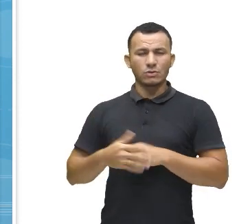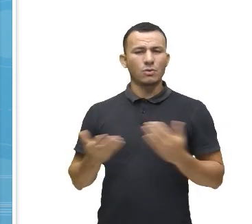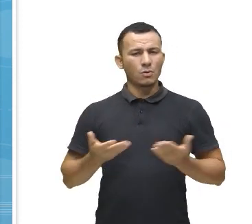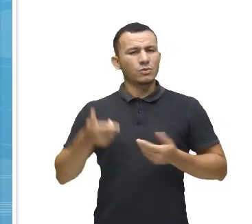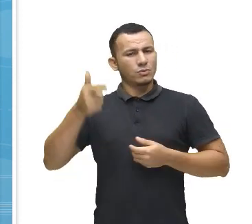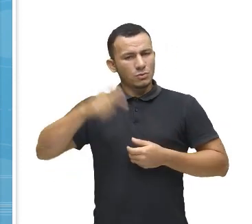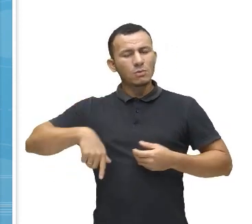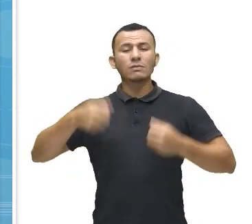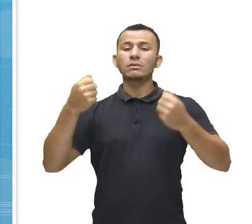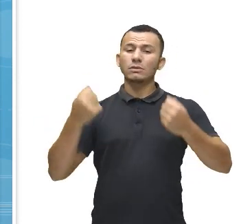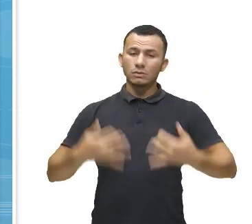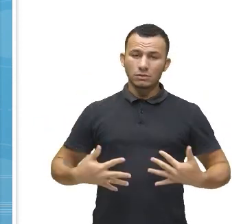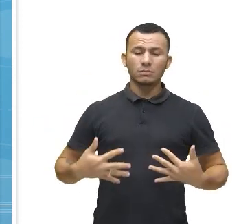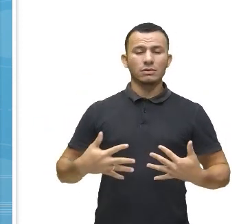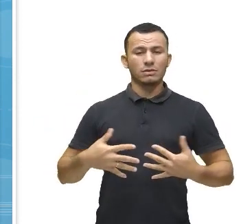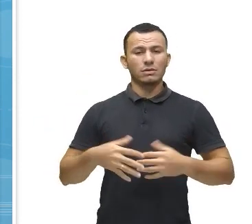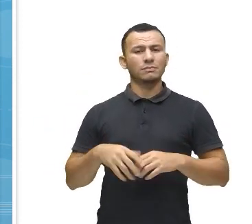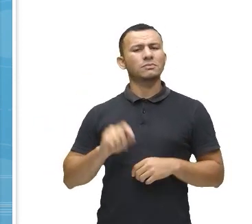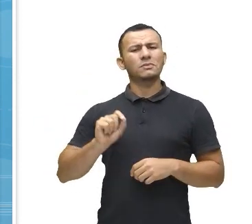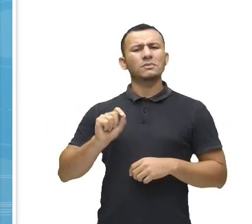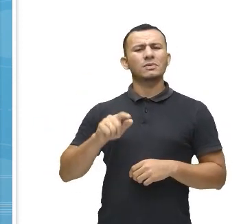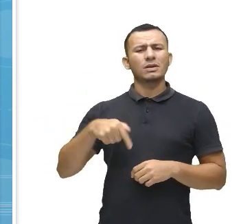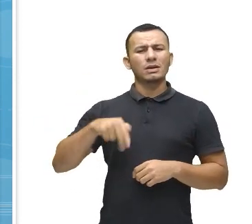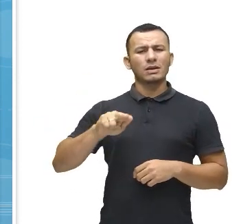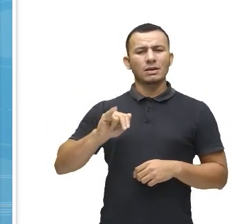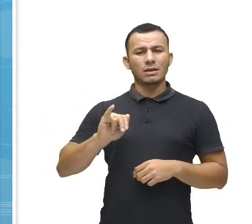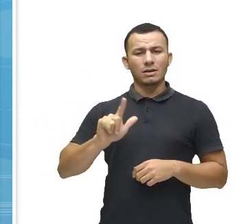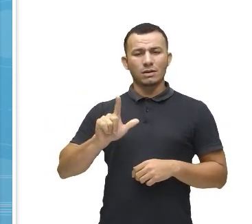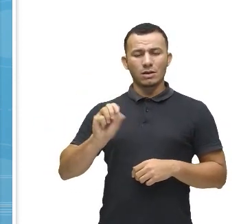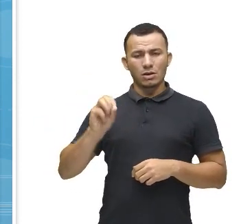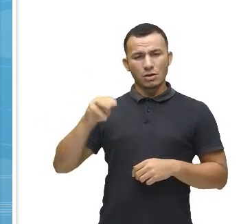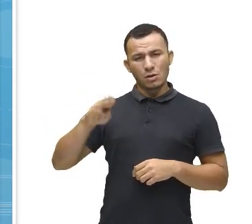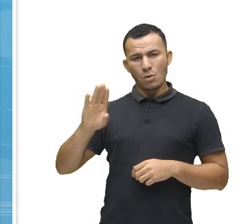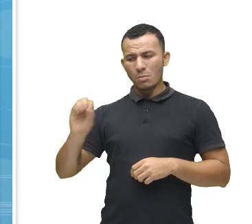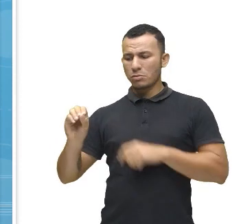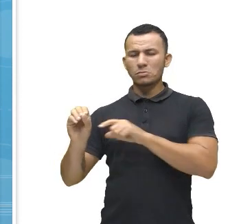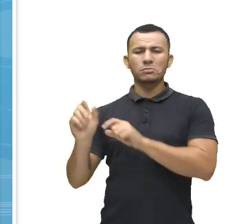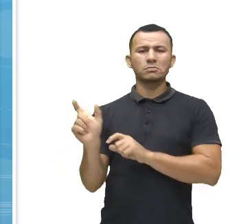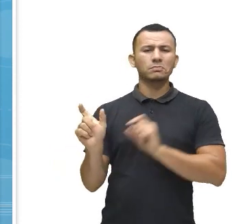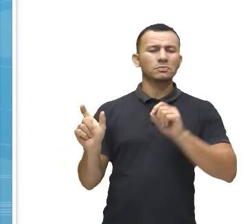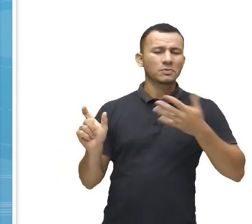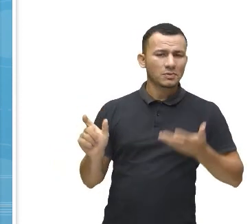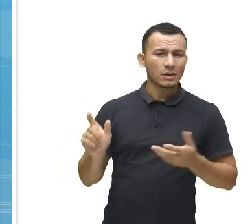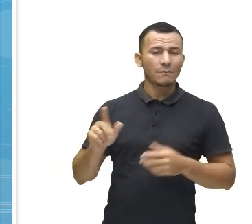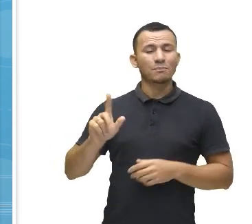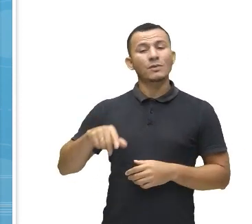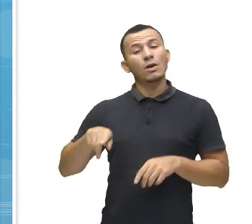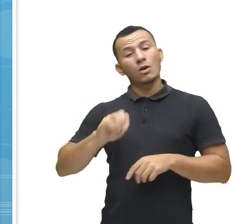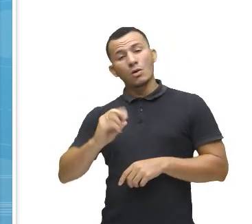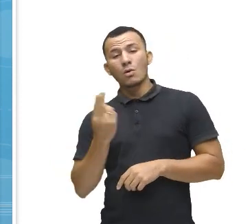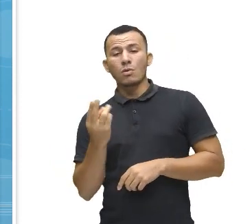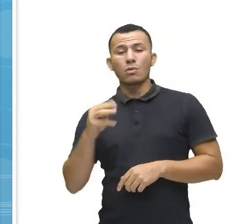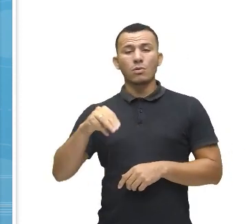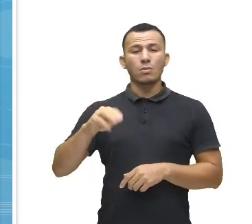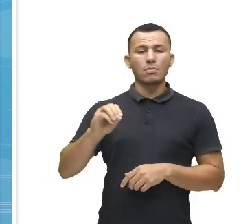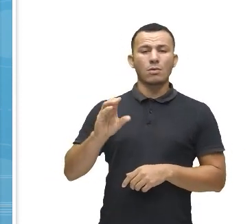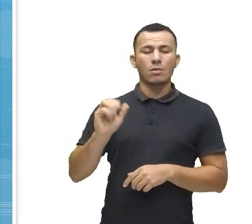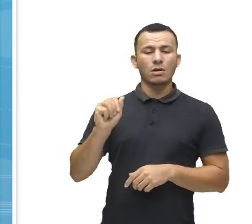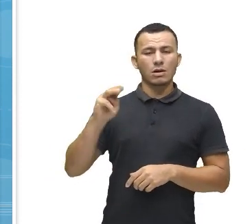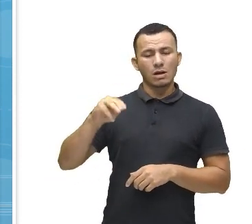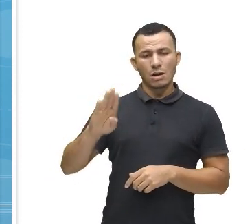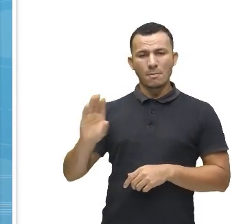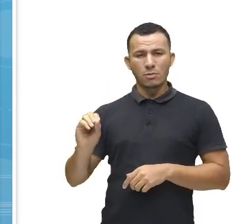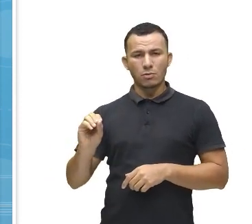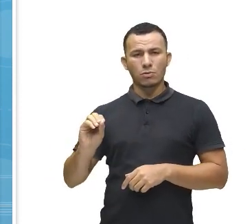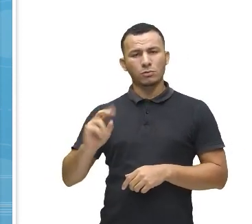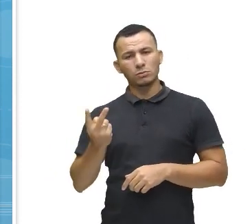hoje. Sobre os quilombos. O que era quilombo? Em muitas localidades, o quilombo era chamado de mocambo. Em